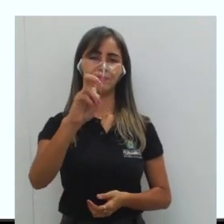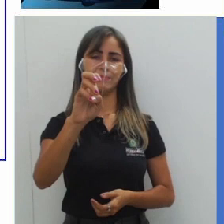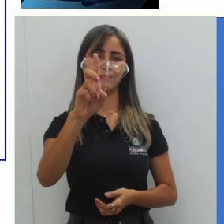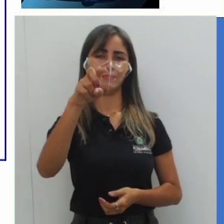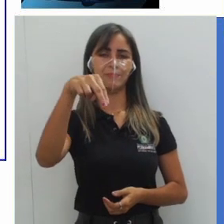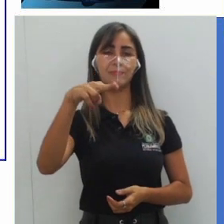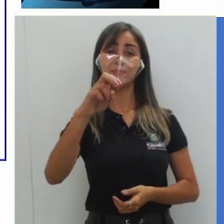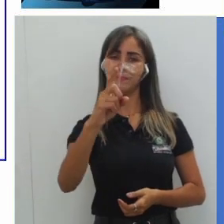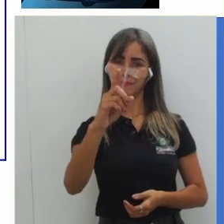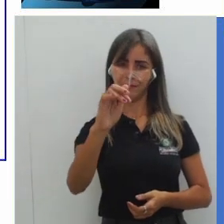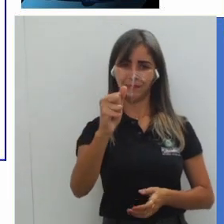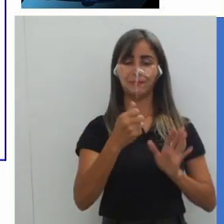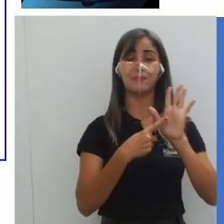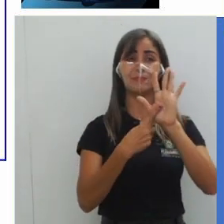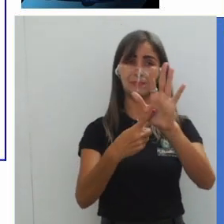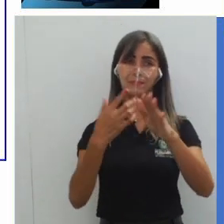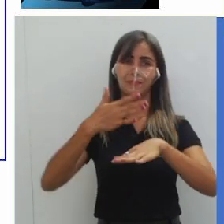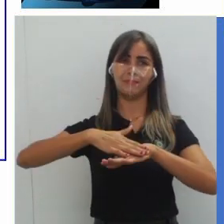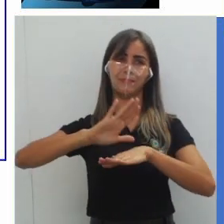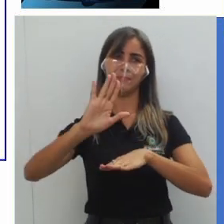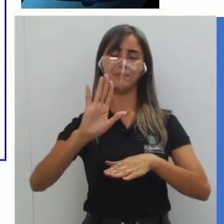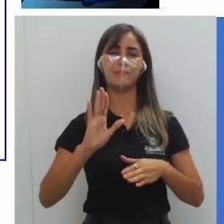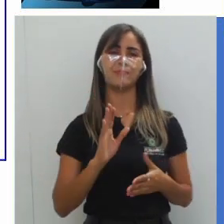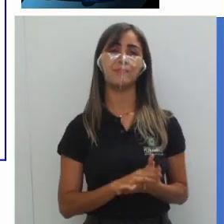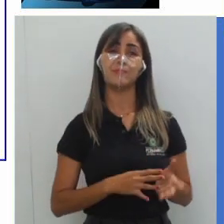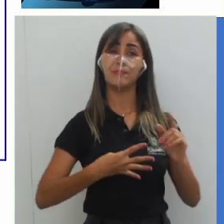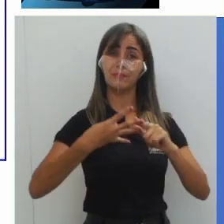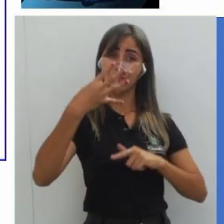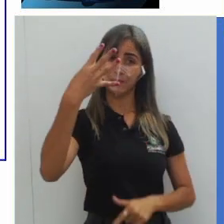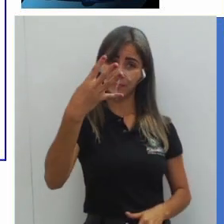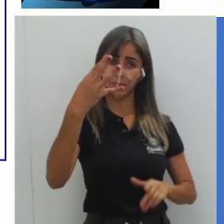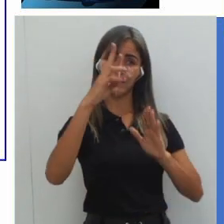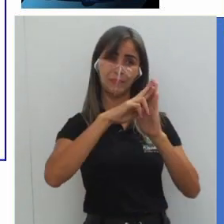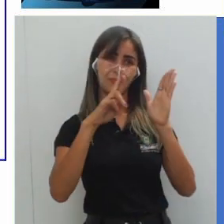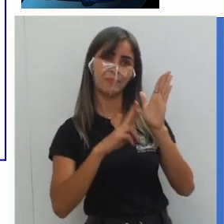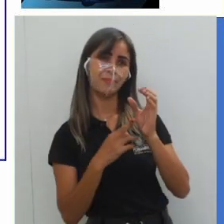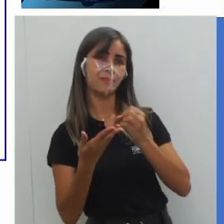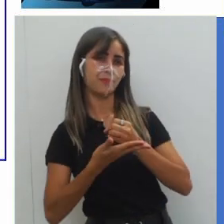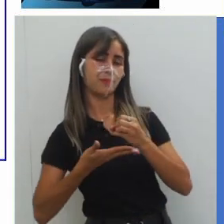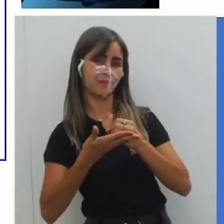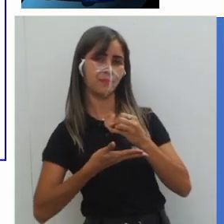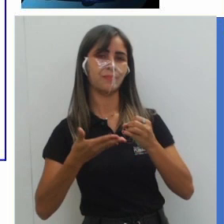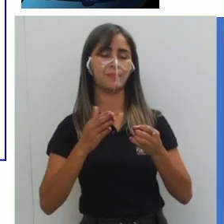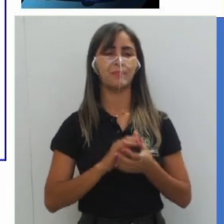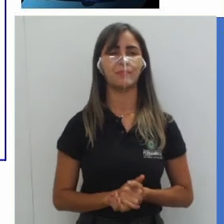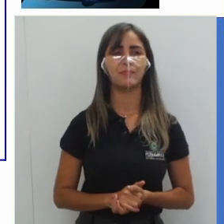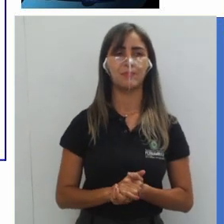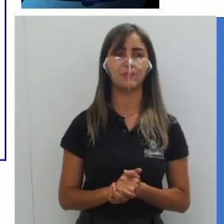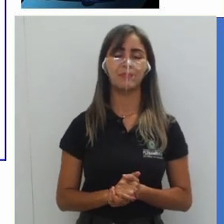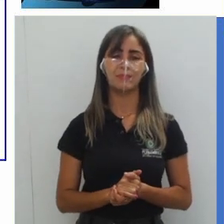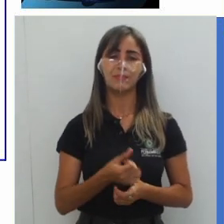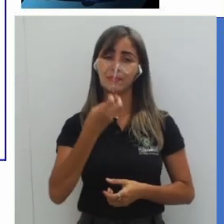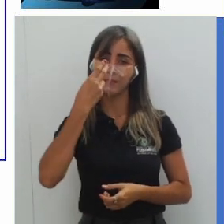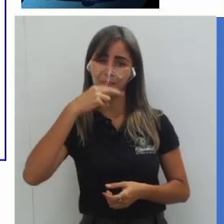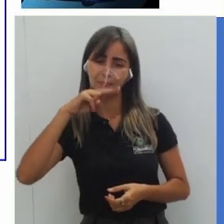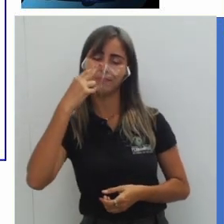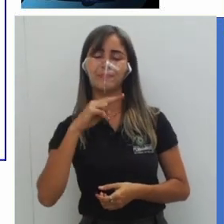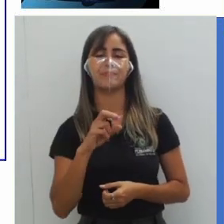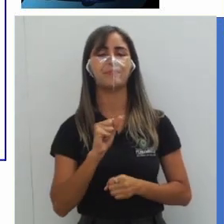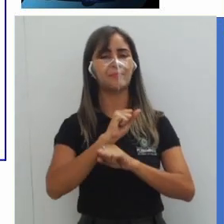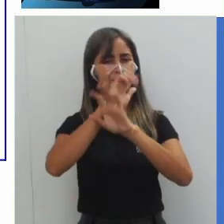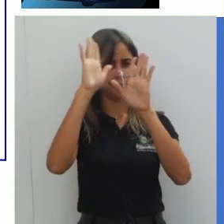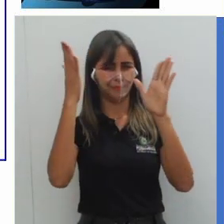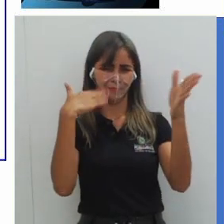superlativo. Mais uma vez, vou mostrar para vocês 4 regras básicas, seguindo a